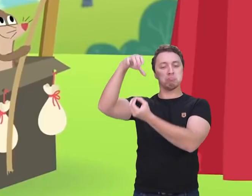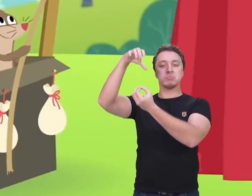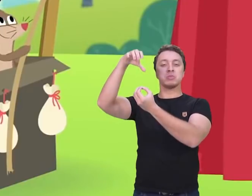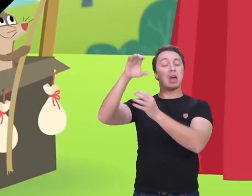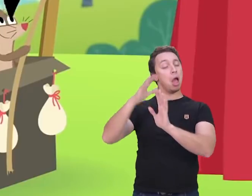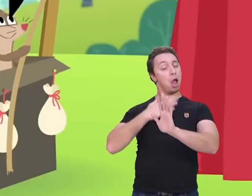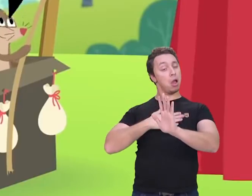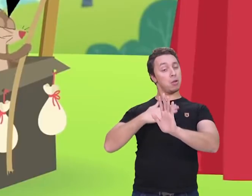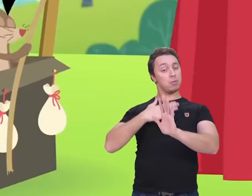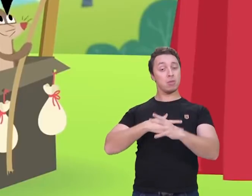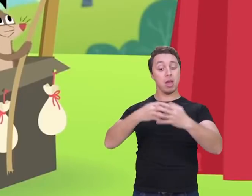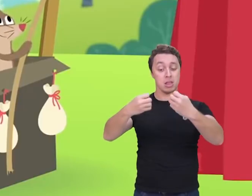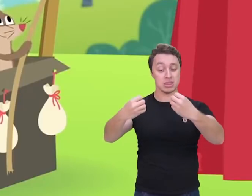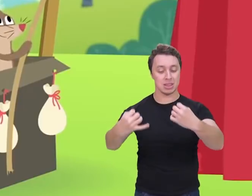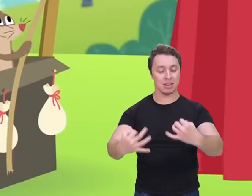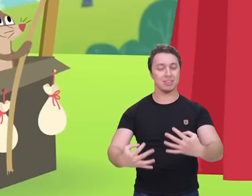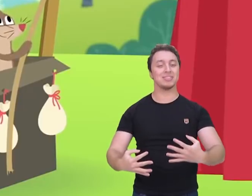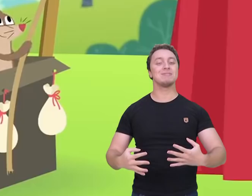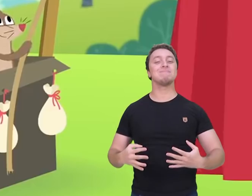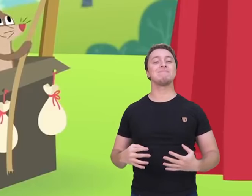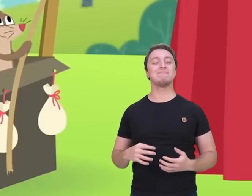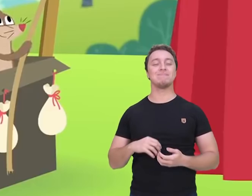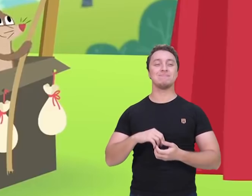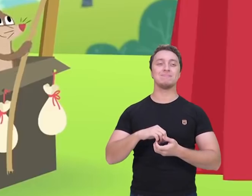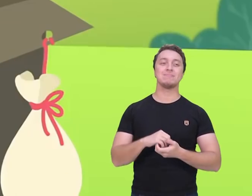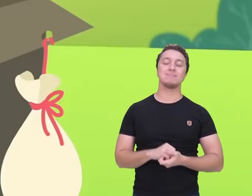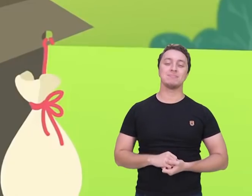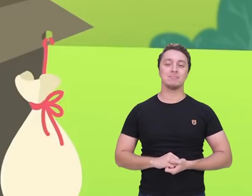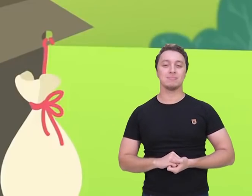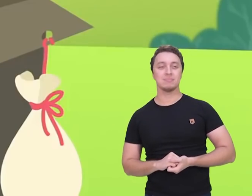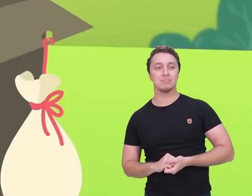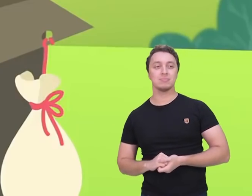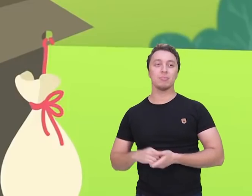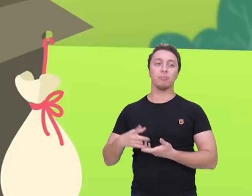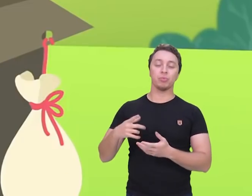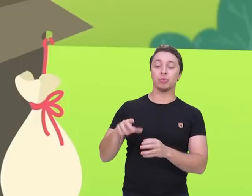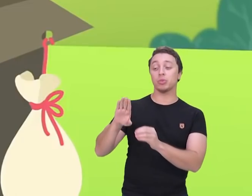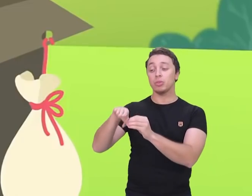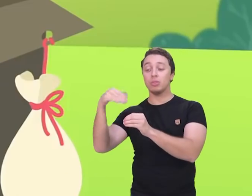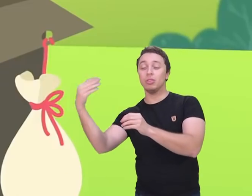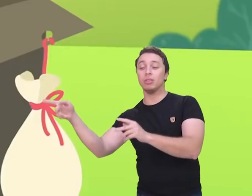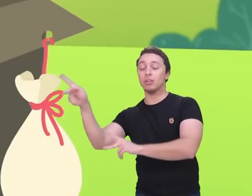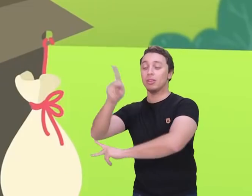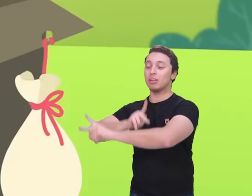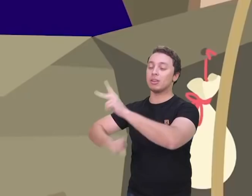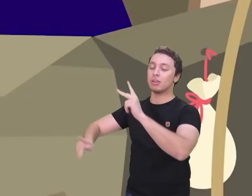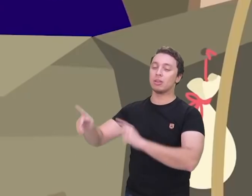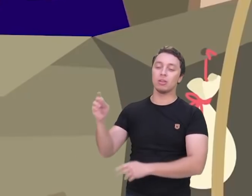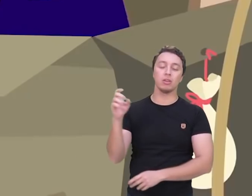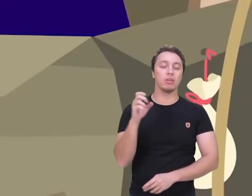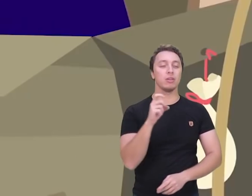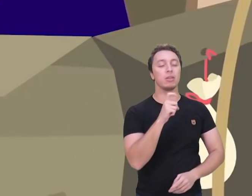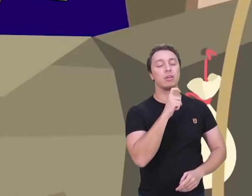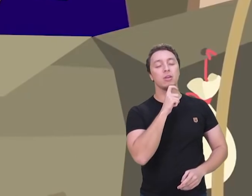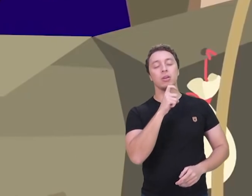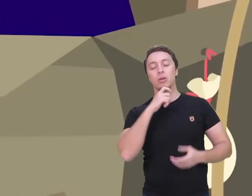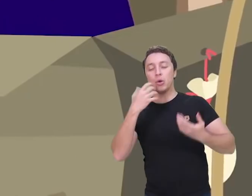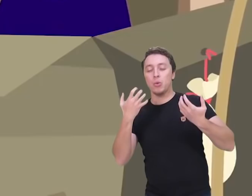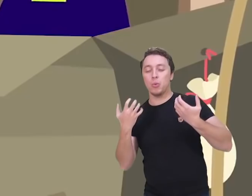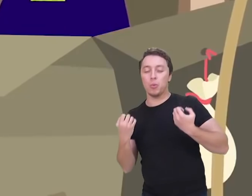sobe? Calma, gente, explica, não se afobe. É que fora do balão o ar é frio e